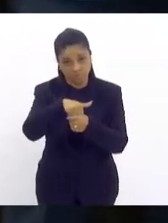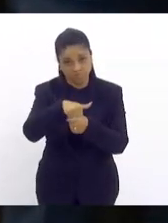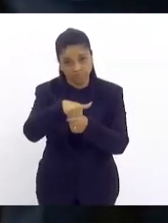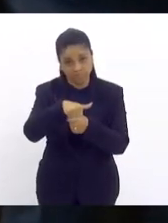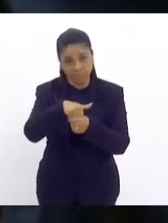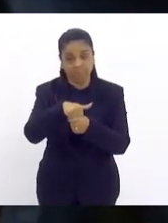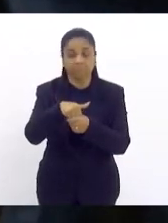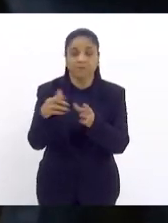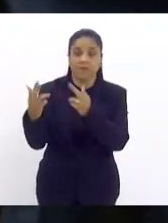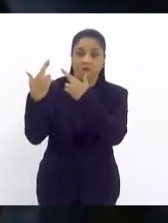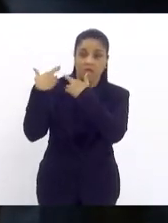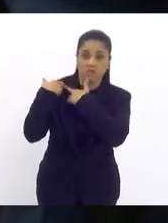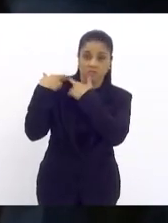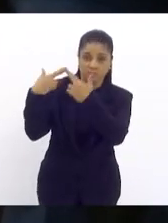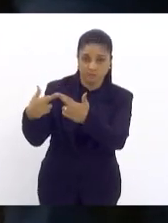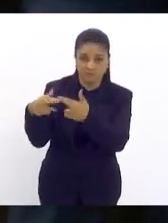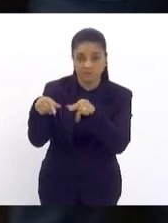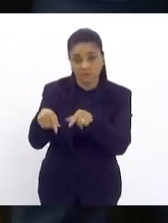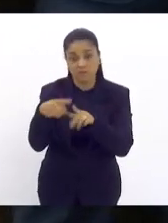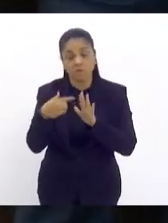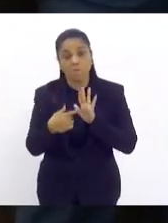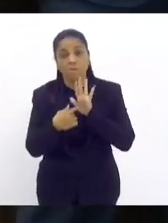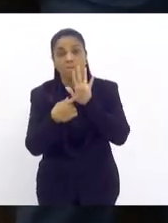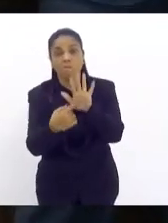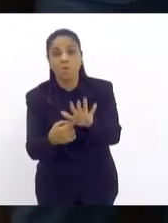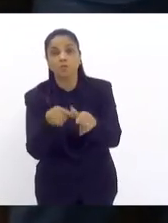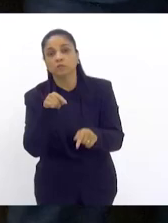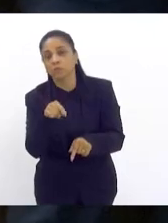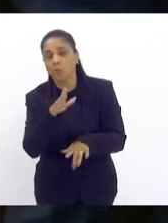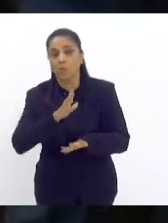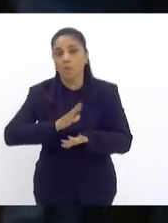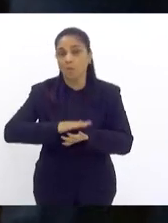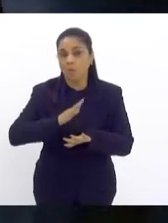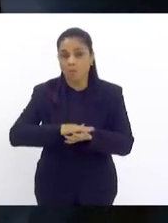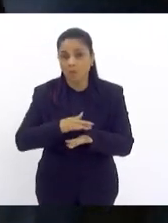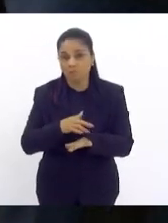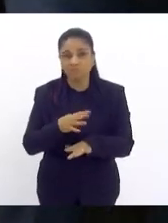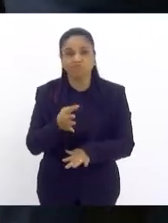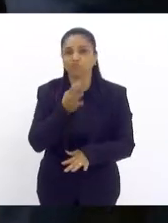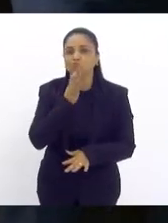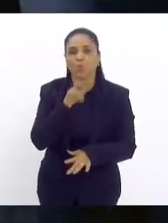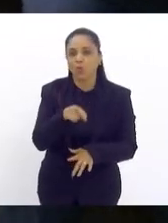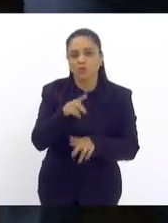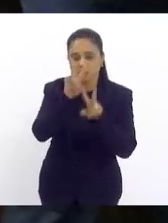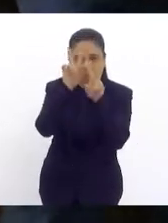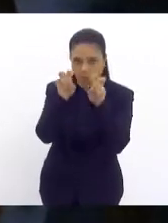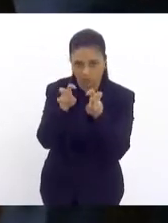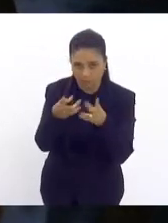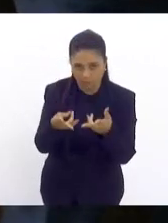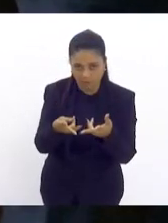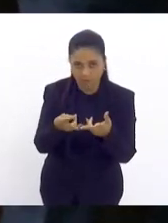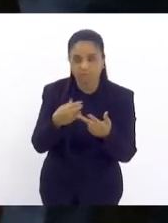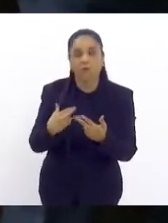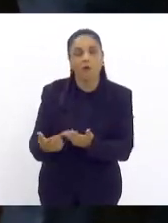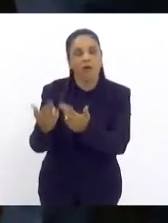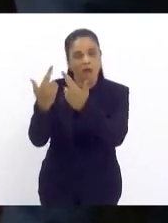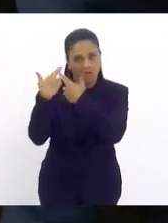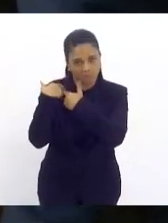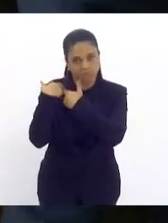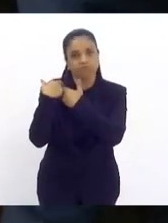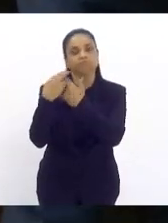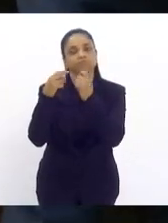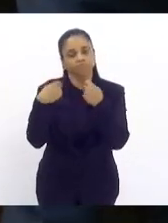que se ocupa e demonstra naquele momento que não havia conhecimento para tratar o tema então há de se responsabilizar